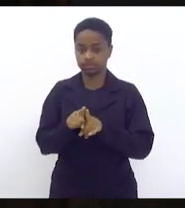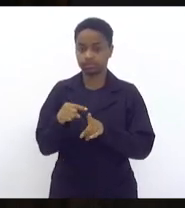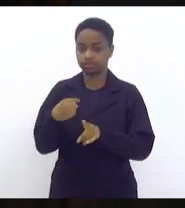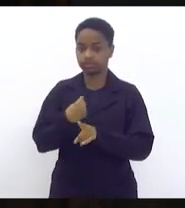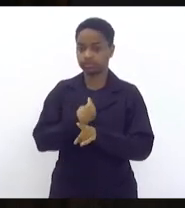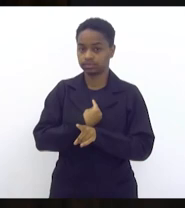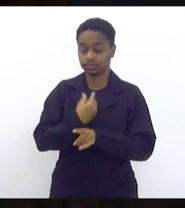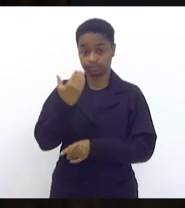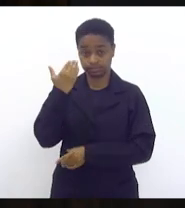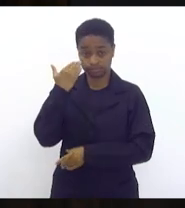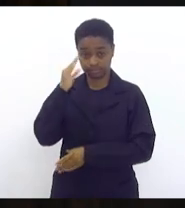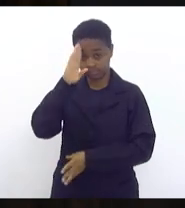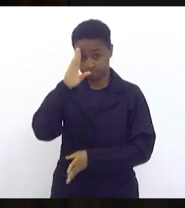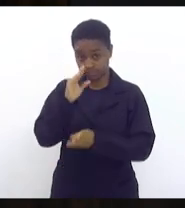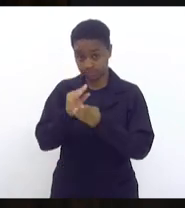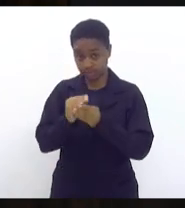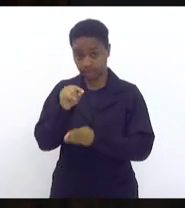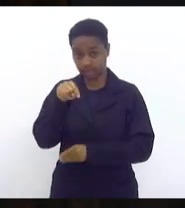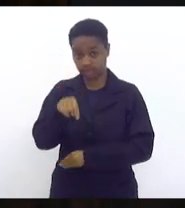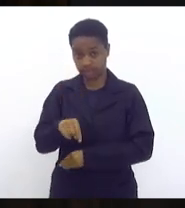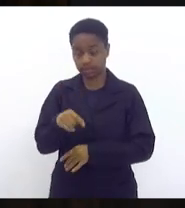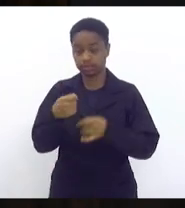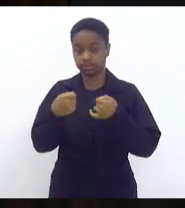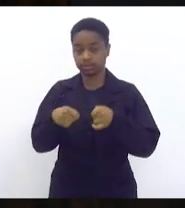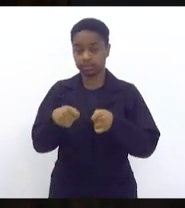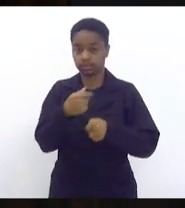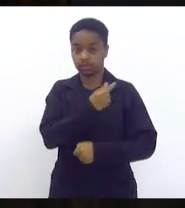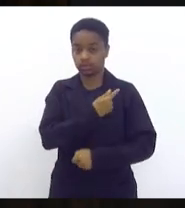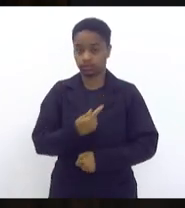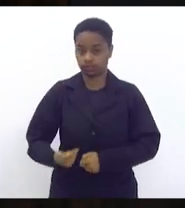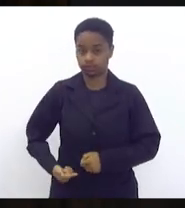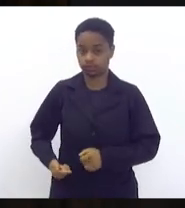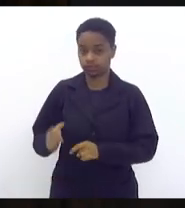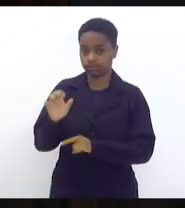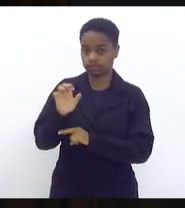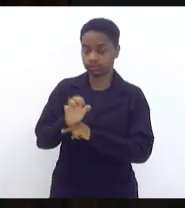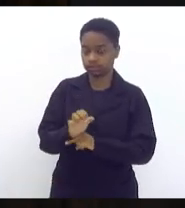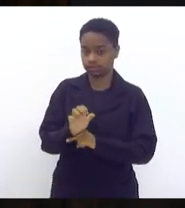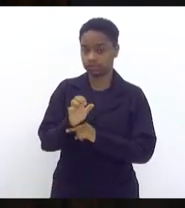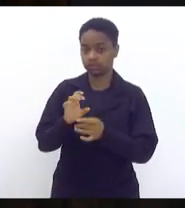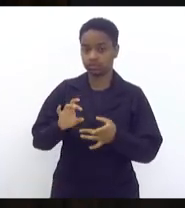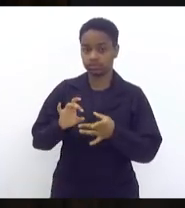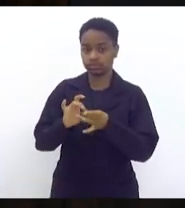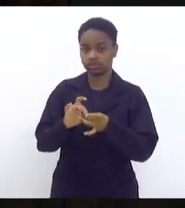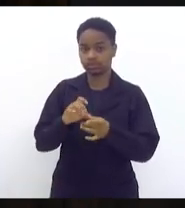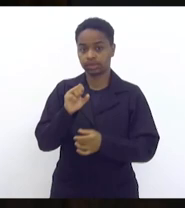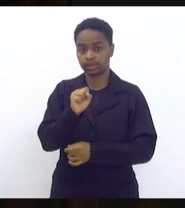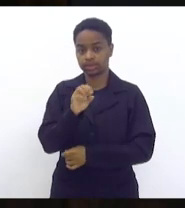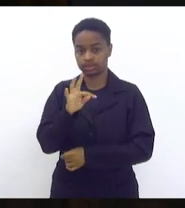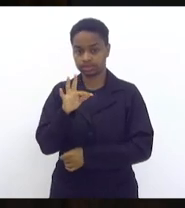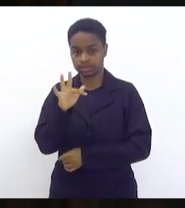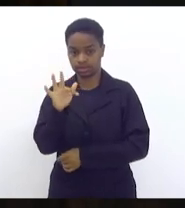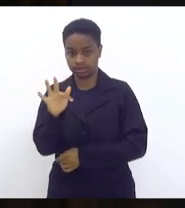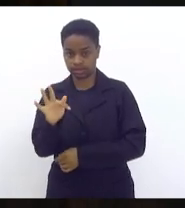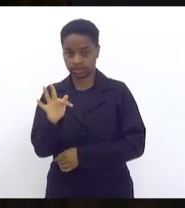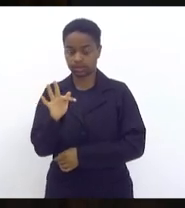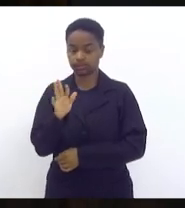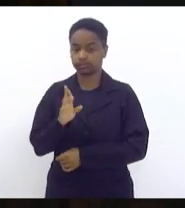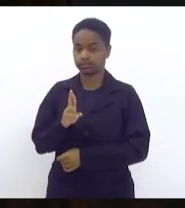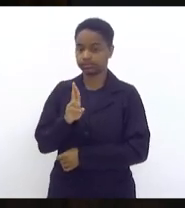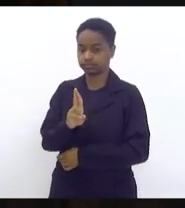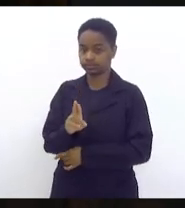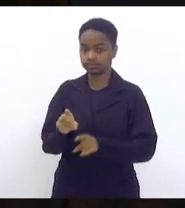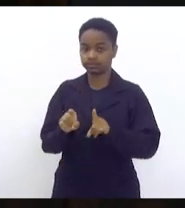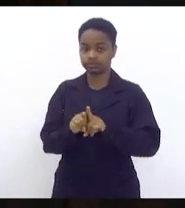um entendimento aqui que caberia ao governo do Estado representar junto ao Supremo Tribunal Federal e